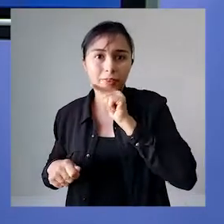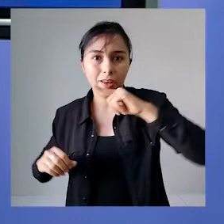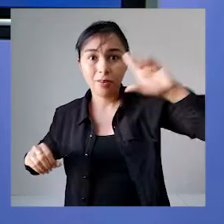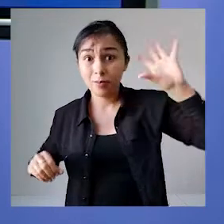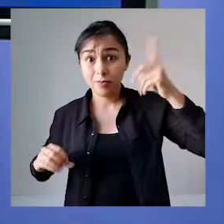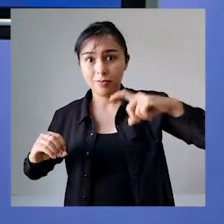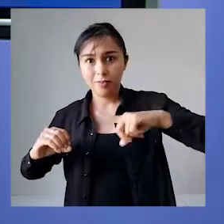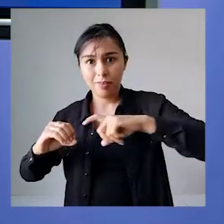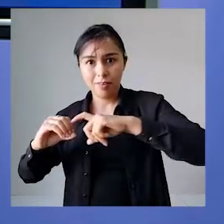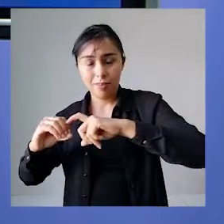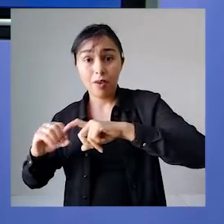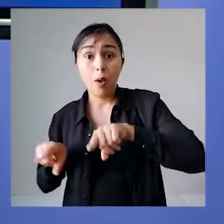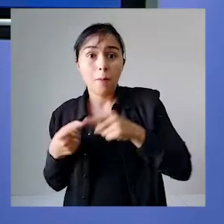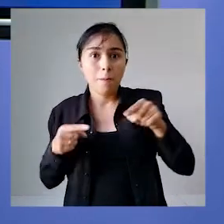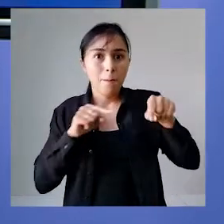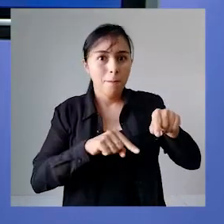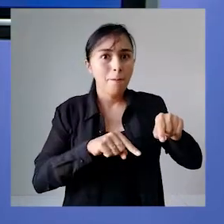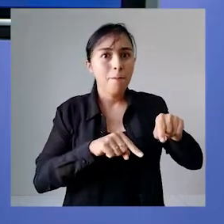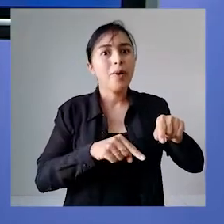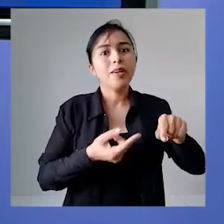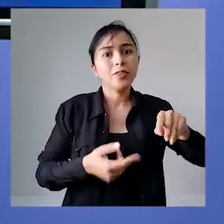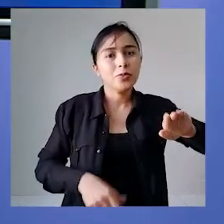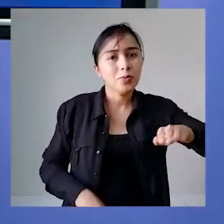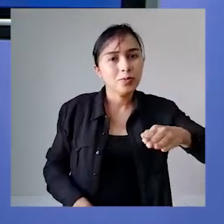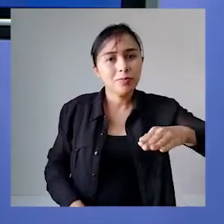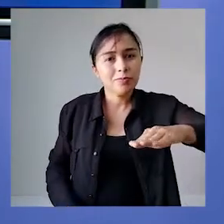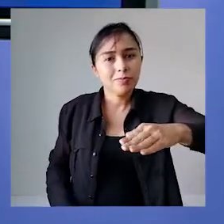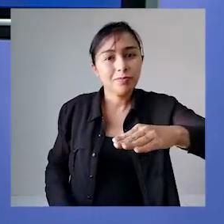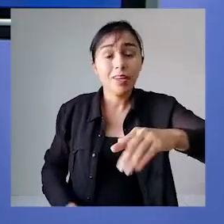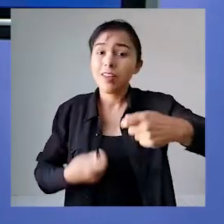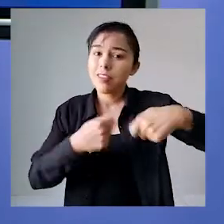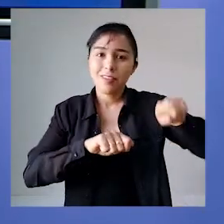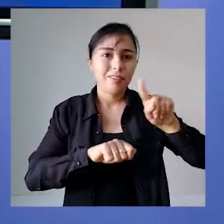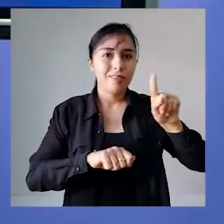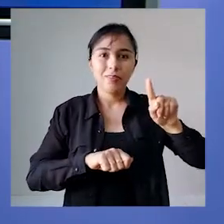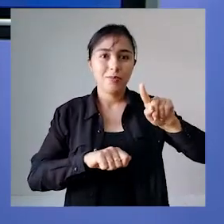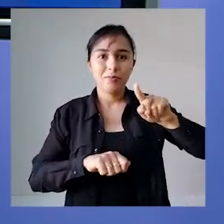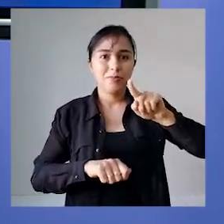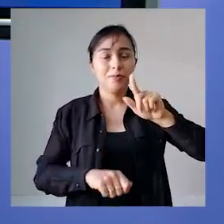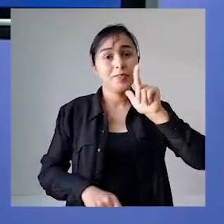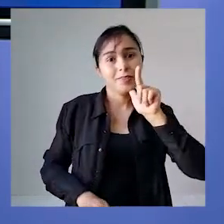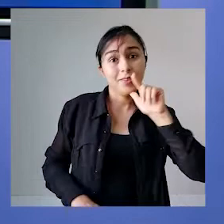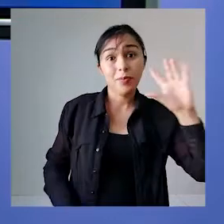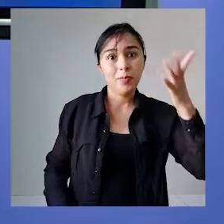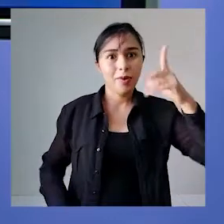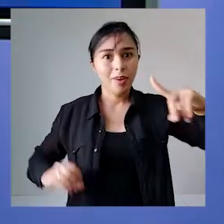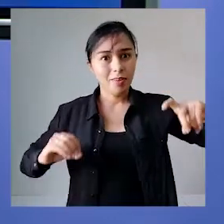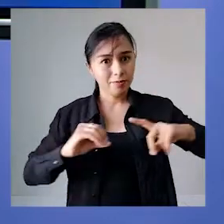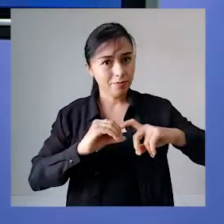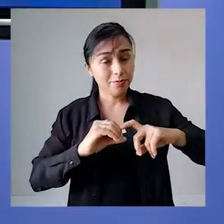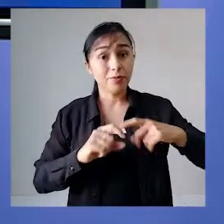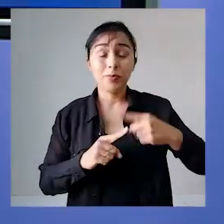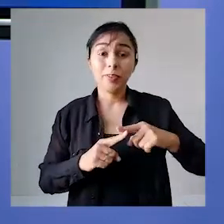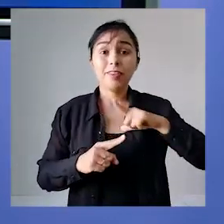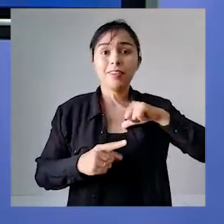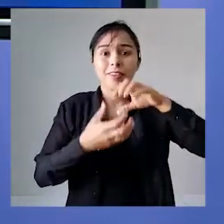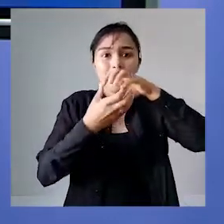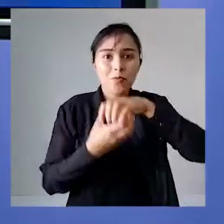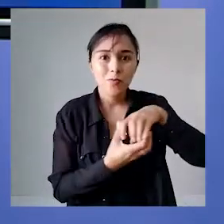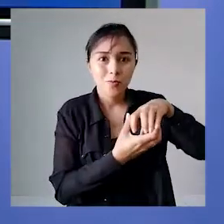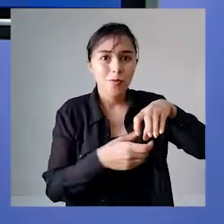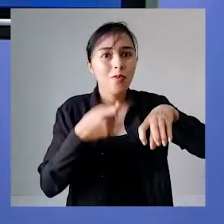nem a reprodução é feita mais na água, porque nós temos um ovo que vai proteger o embrião. Nós temos a nutrição e a proteção dentro do